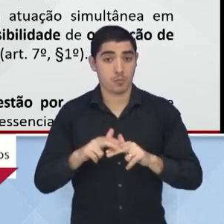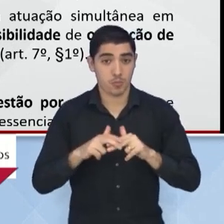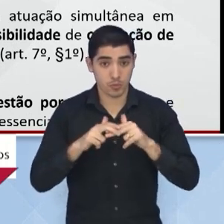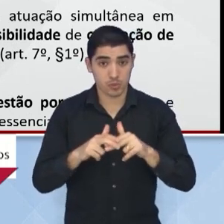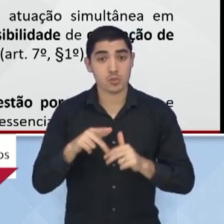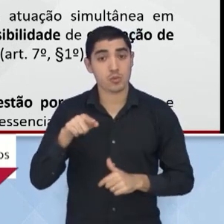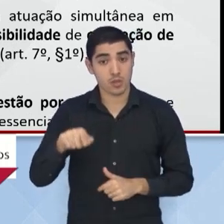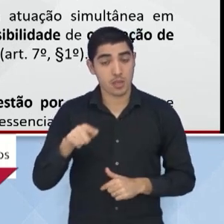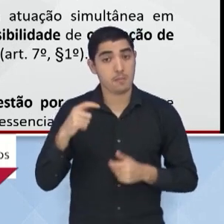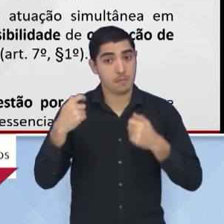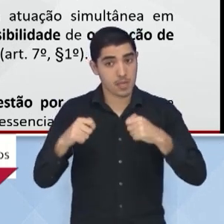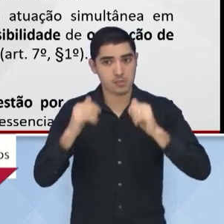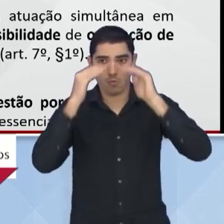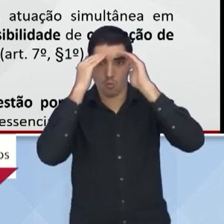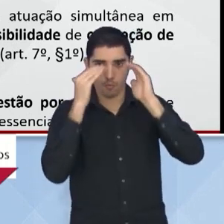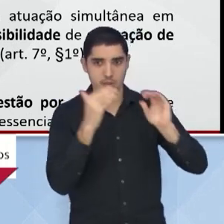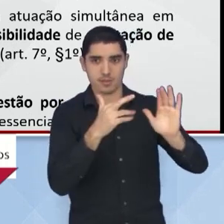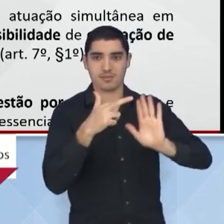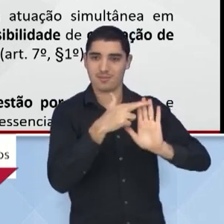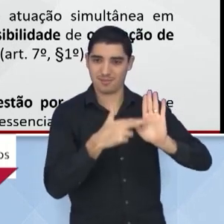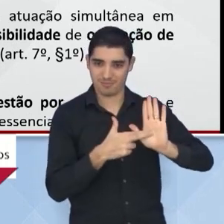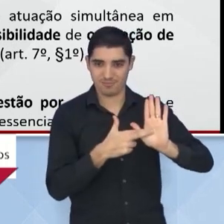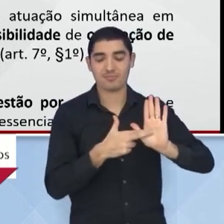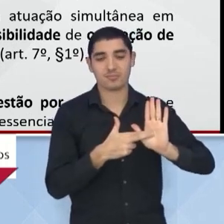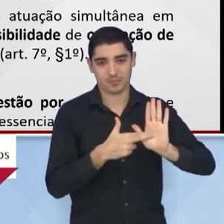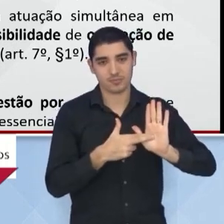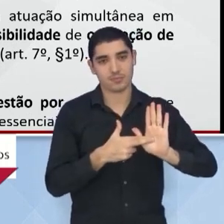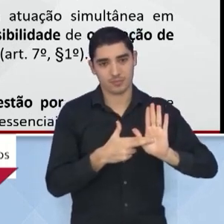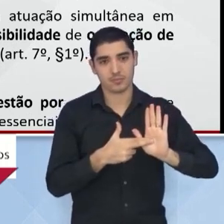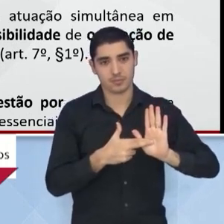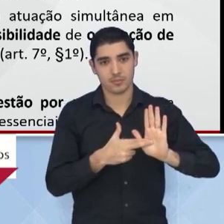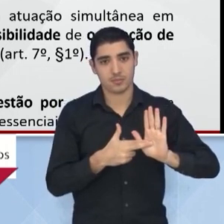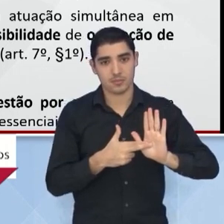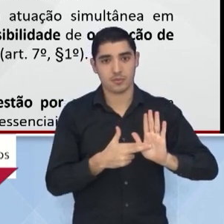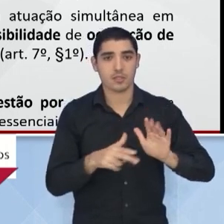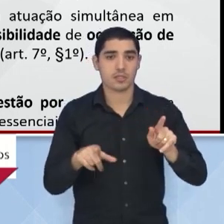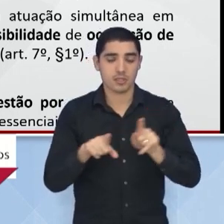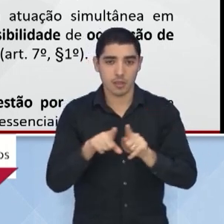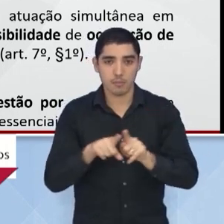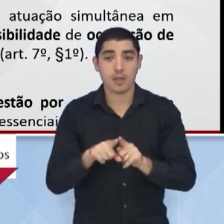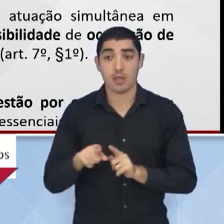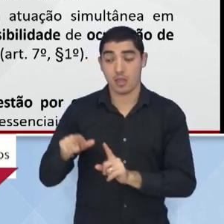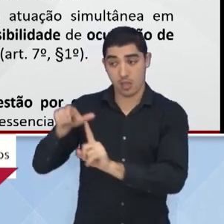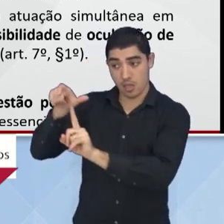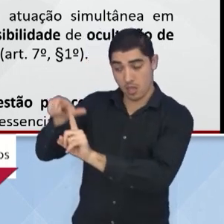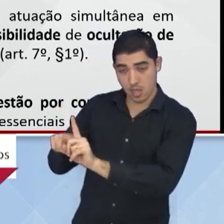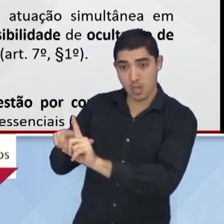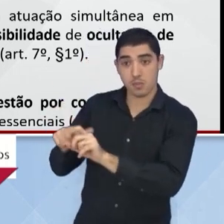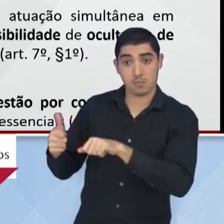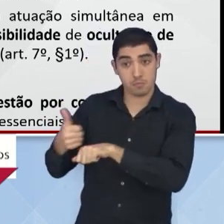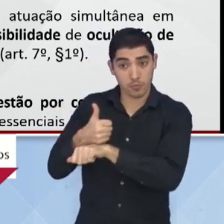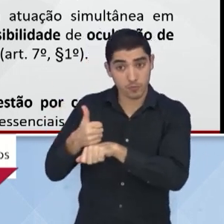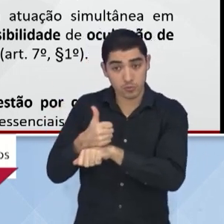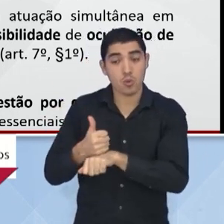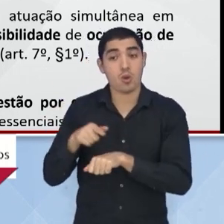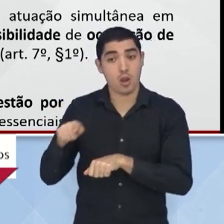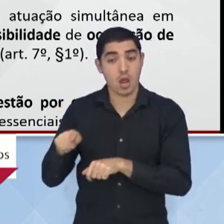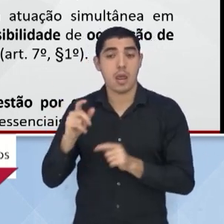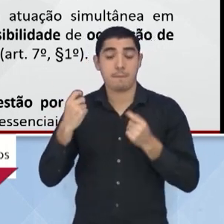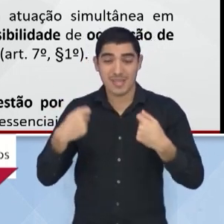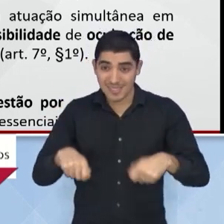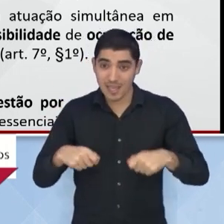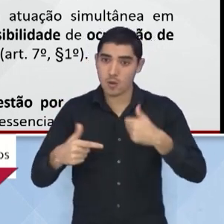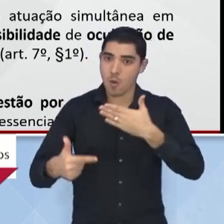deve ser observado né então aada a designação do mesmo agente público para atuação simultânea em